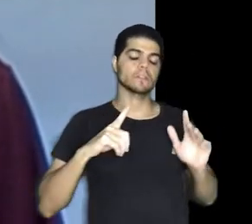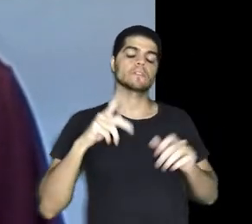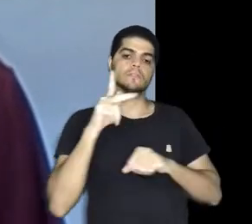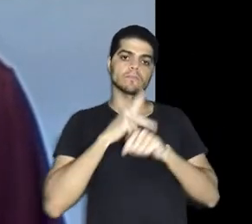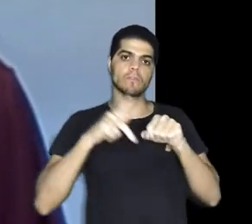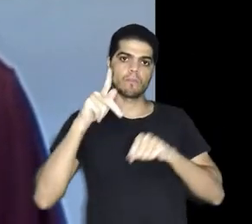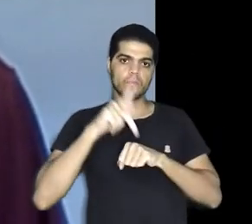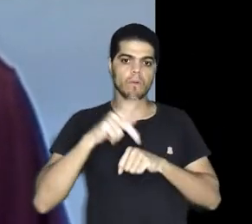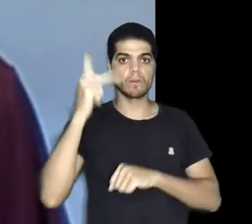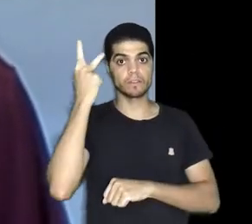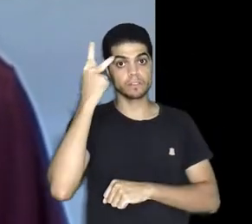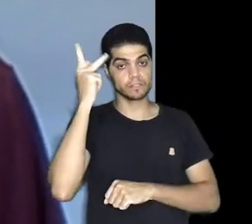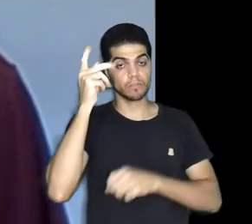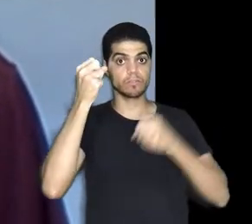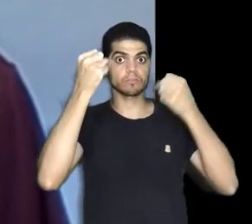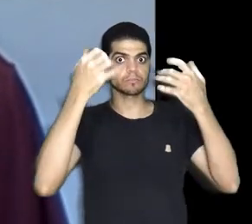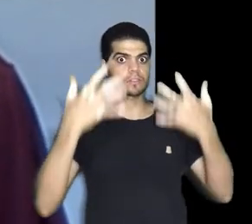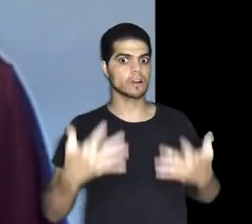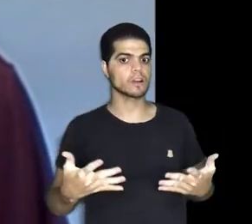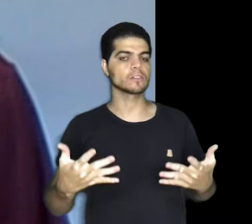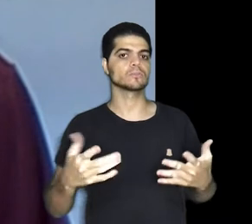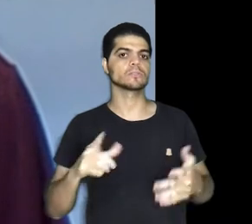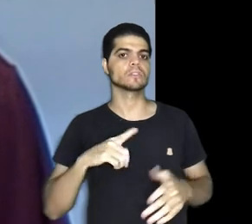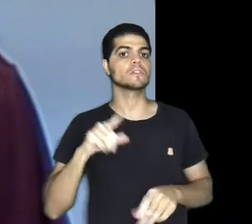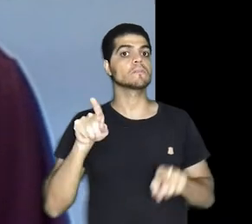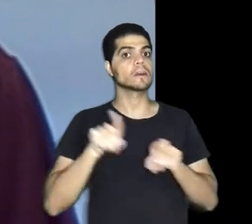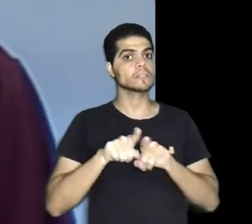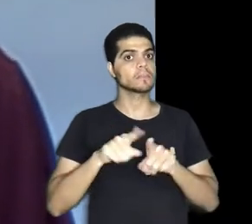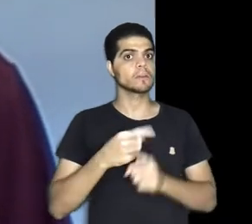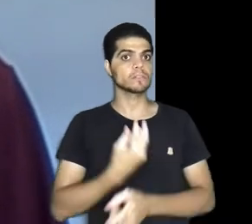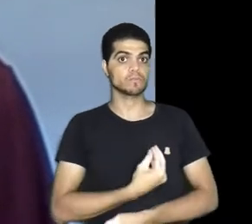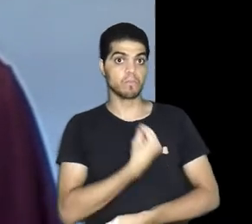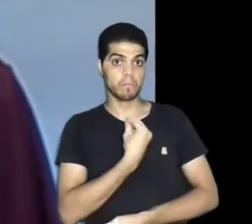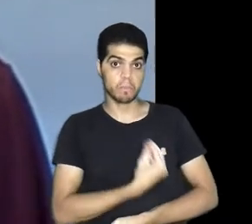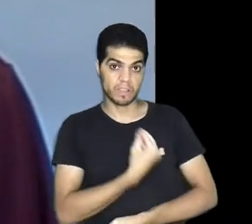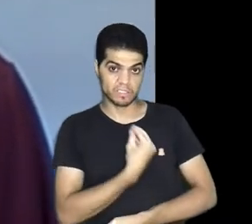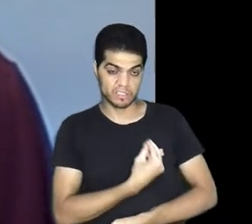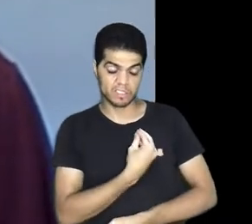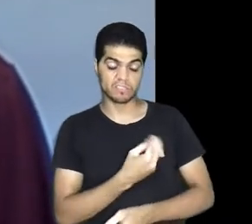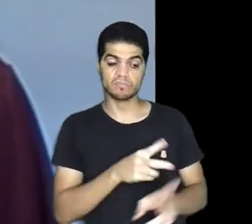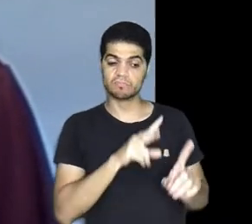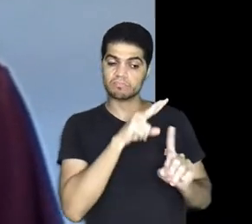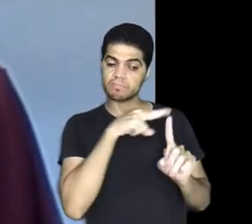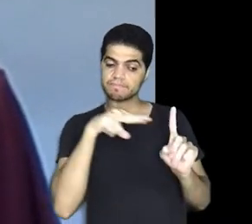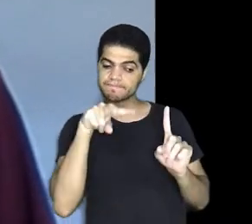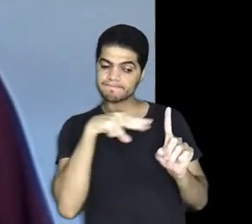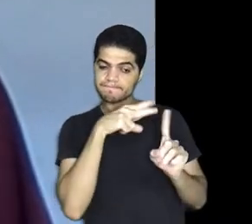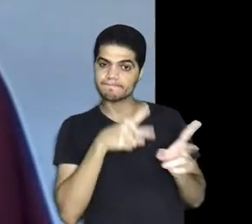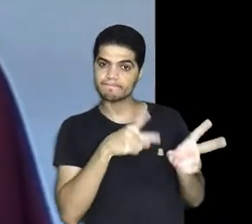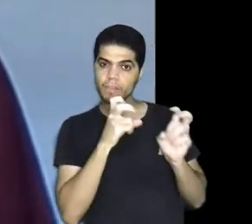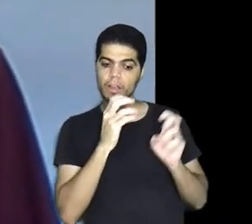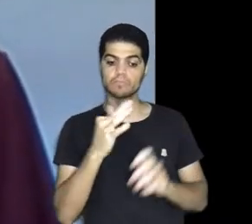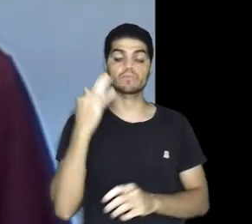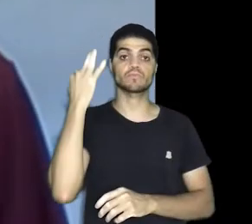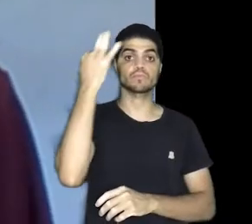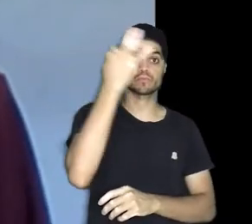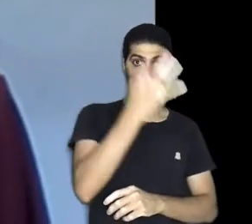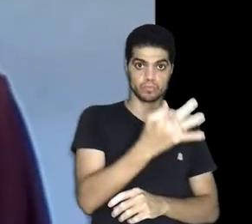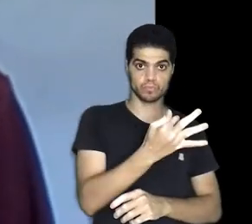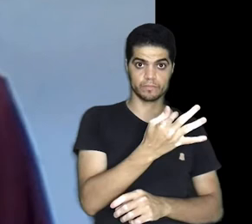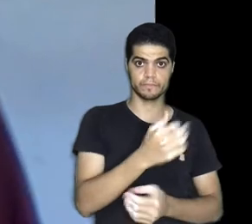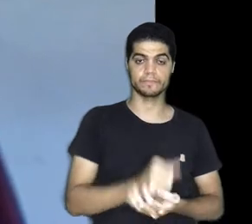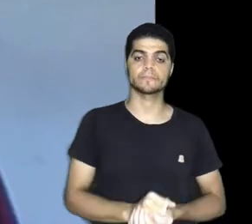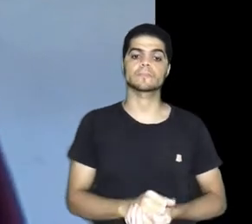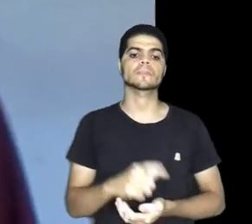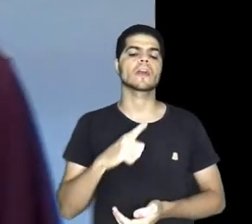história nacional, mas também e principalmente o presente e as perspectivas de futuro. Como